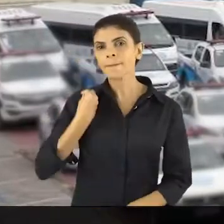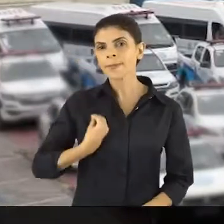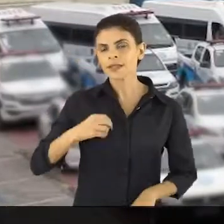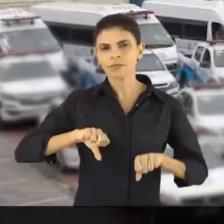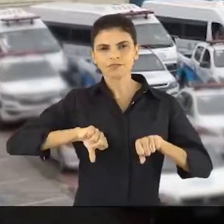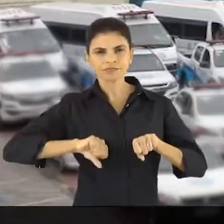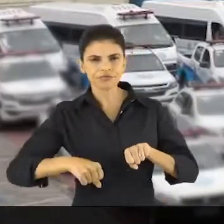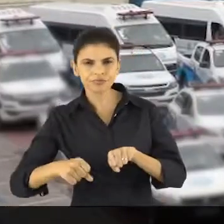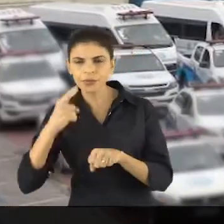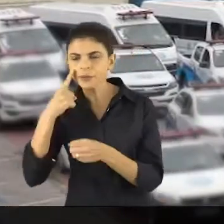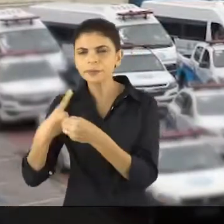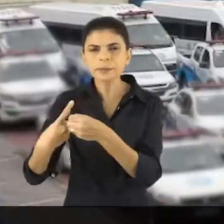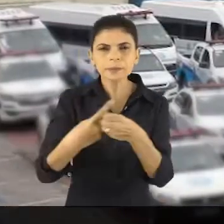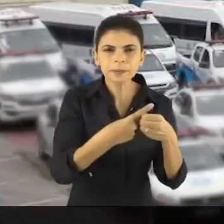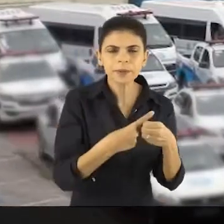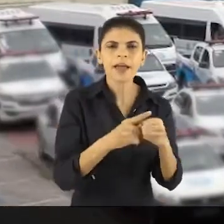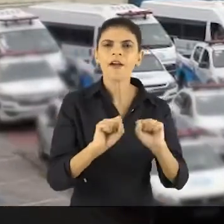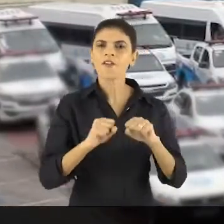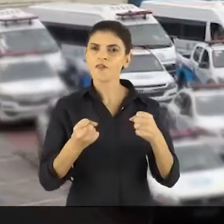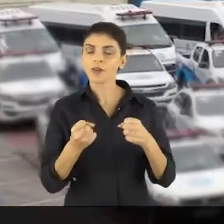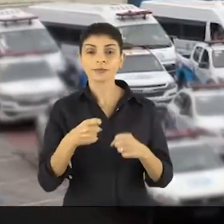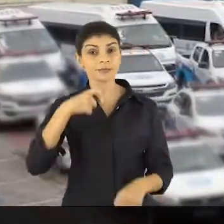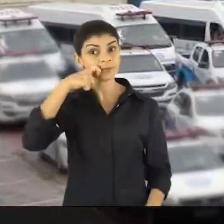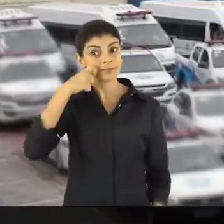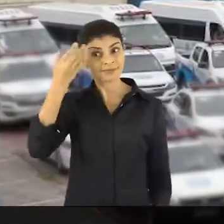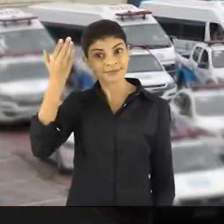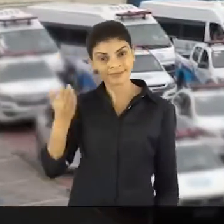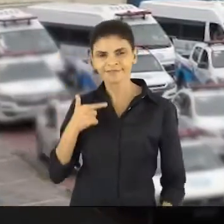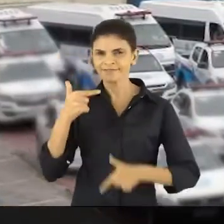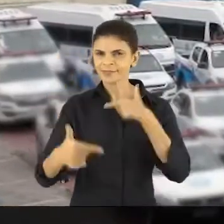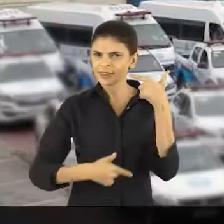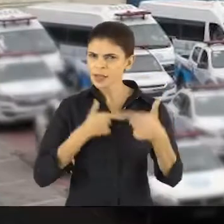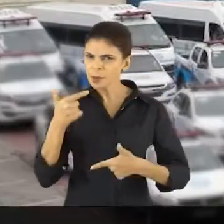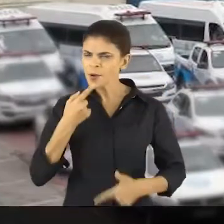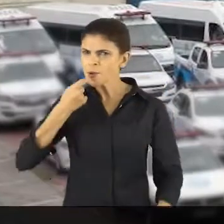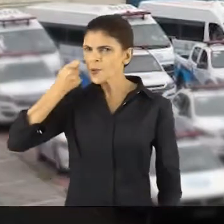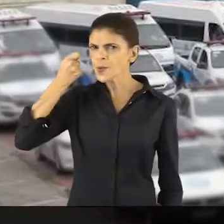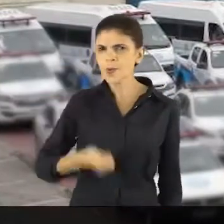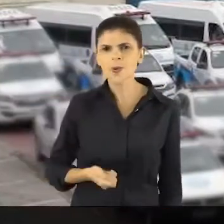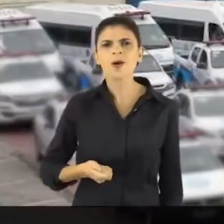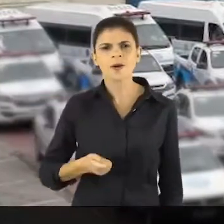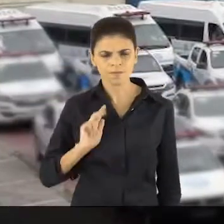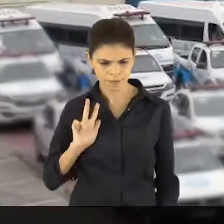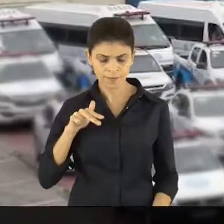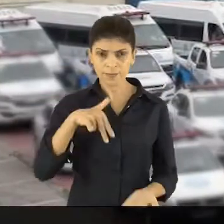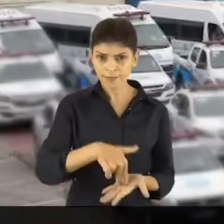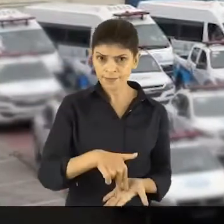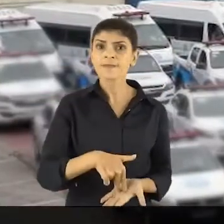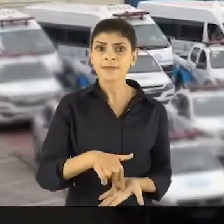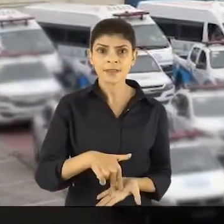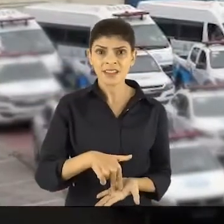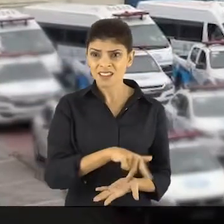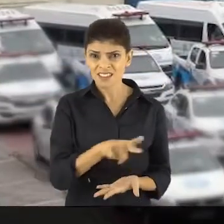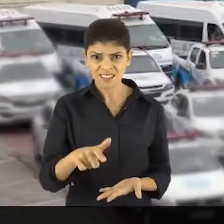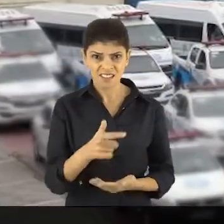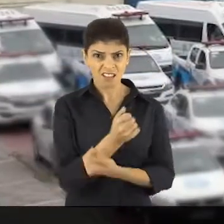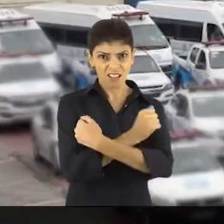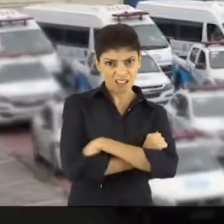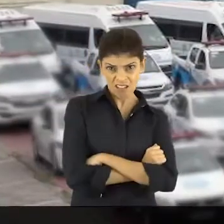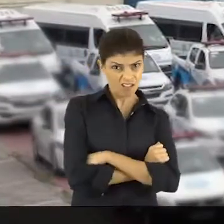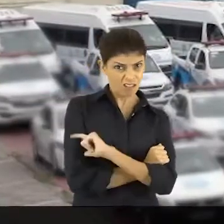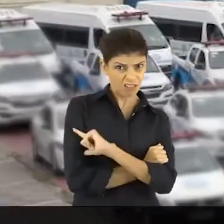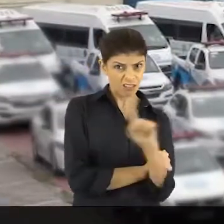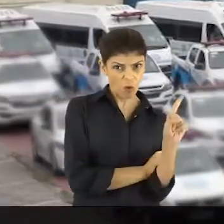para levar o segurança presente para os bairros que estão precisando muito desse reforço. Junto com o Luiz Lima, vamos trabalhar duro e com